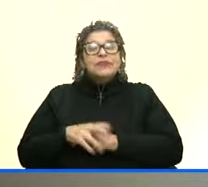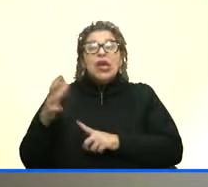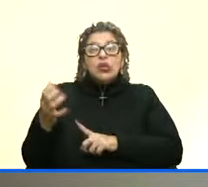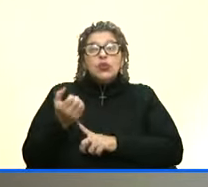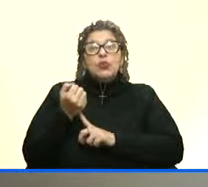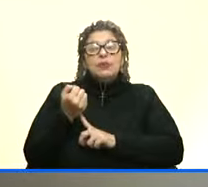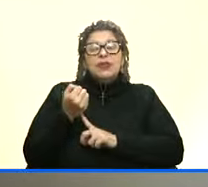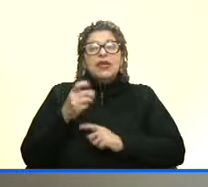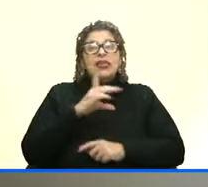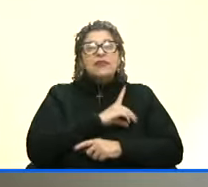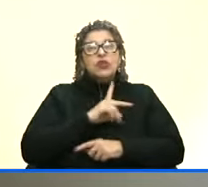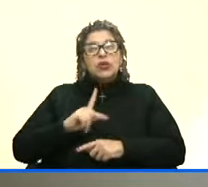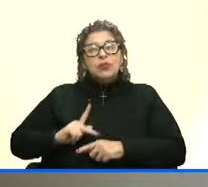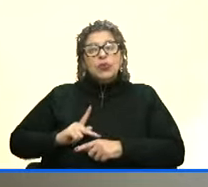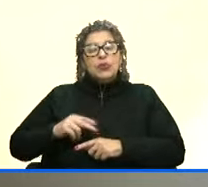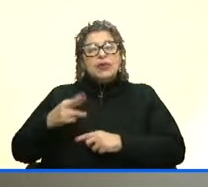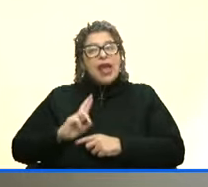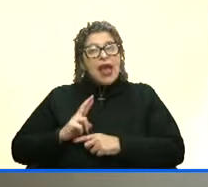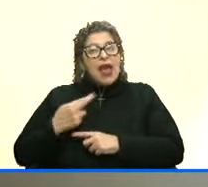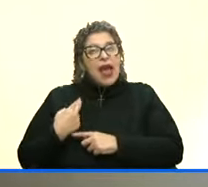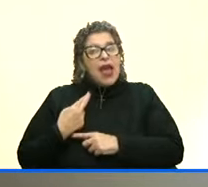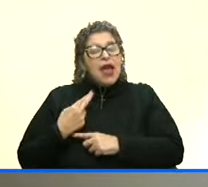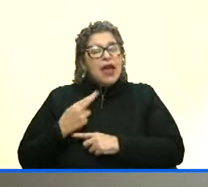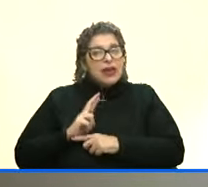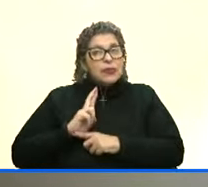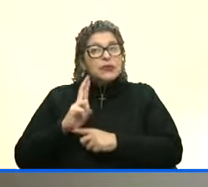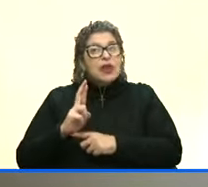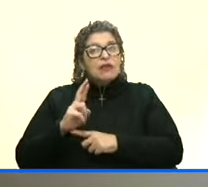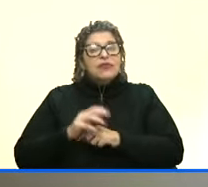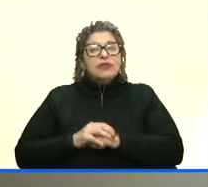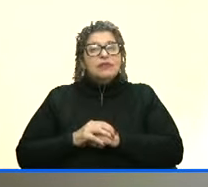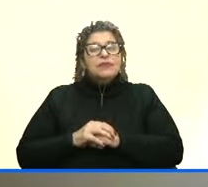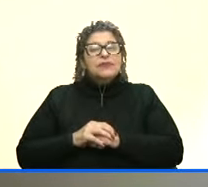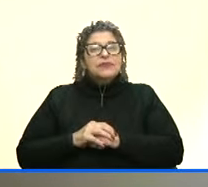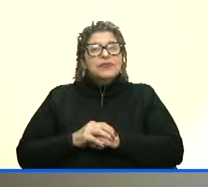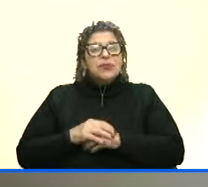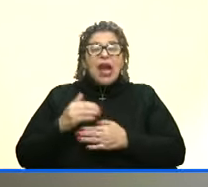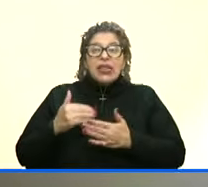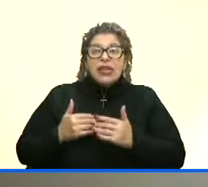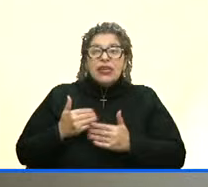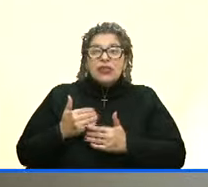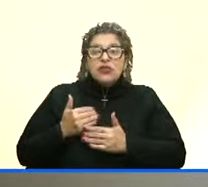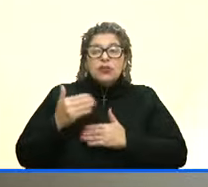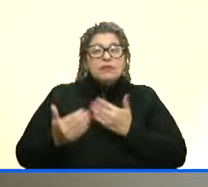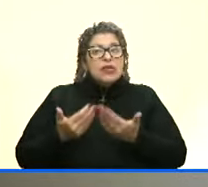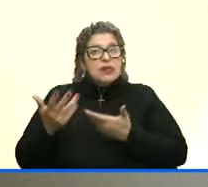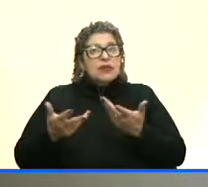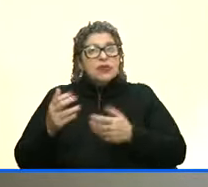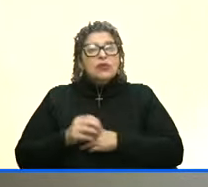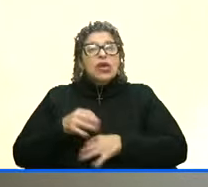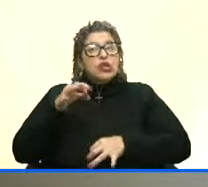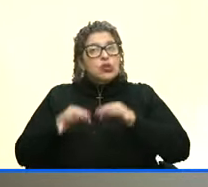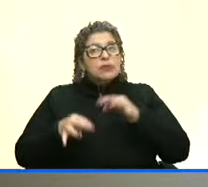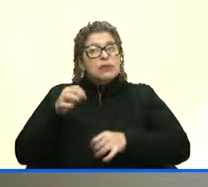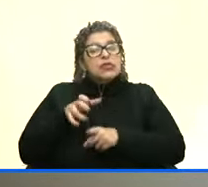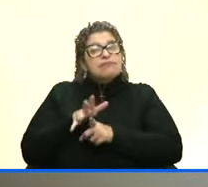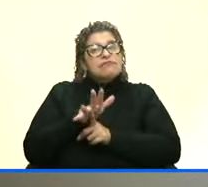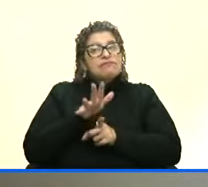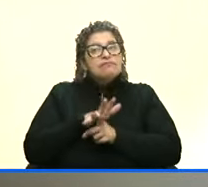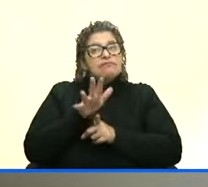assumi nessa defensoria pública que é responsável pelo atendimento inicial e ajuizamento de